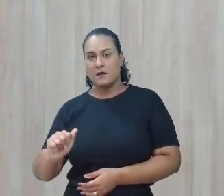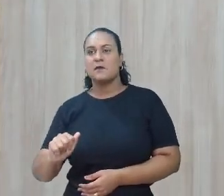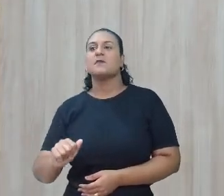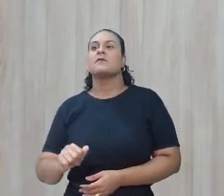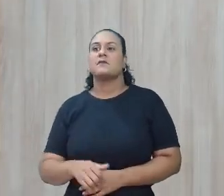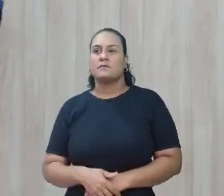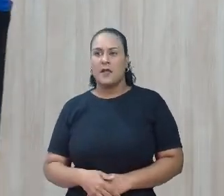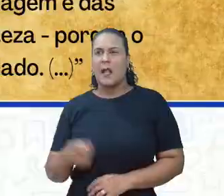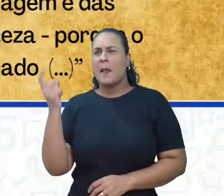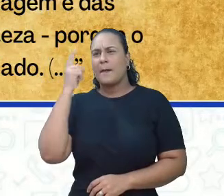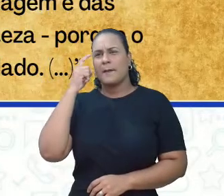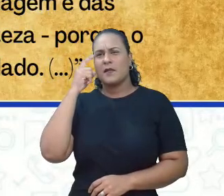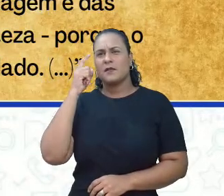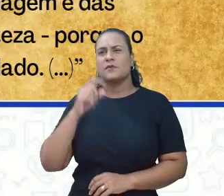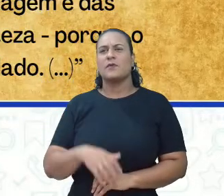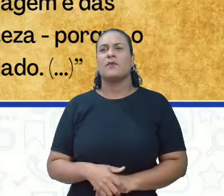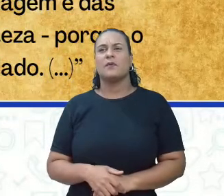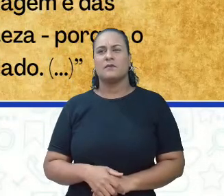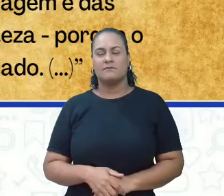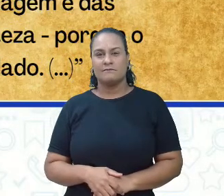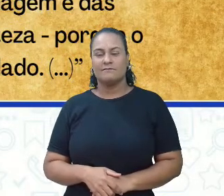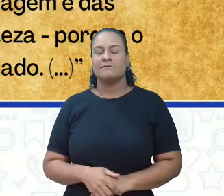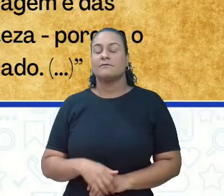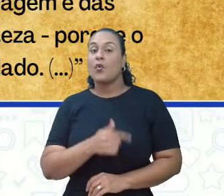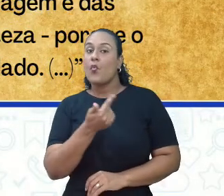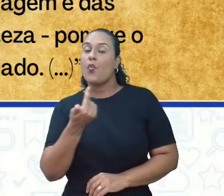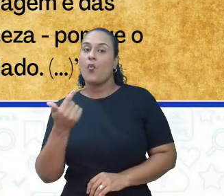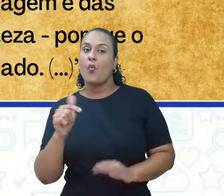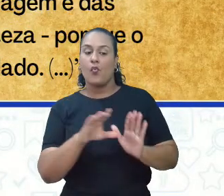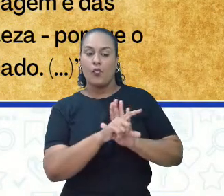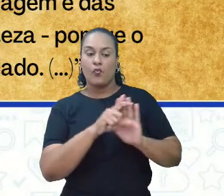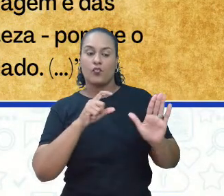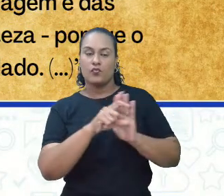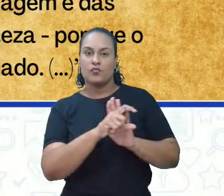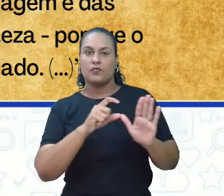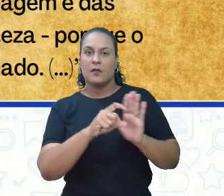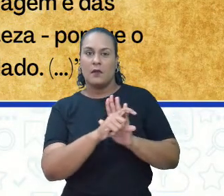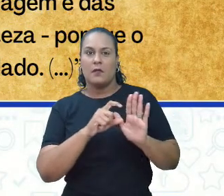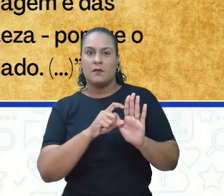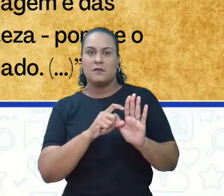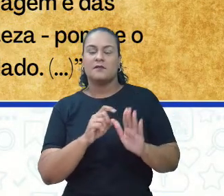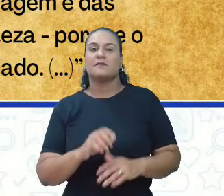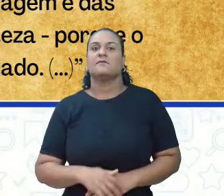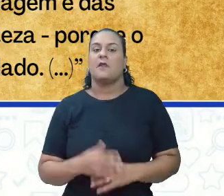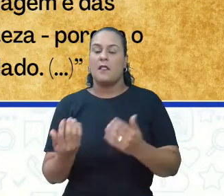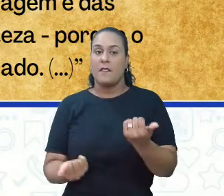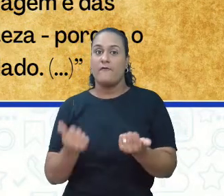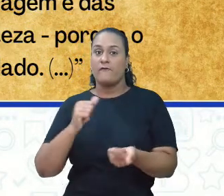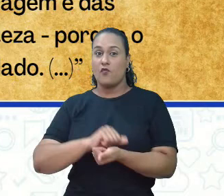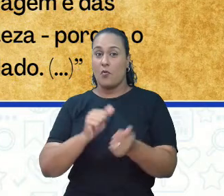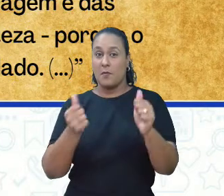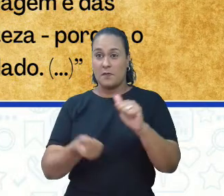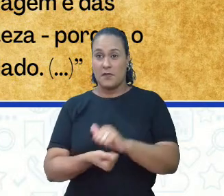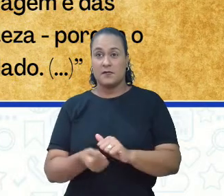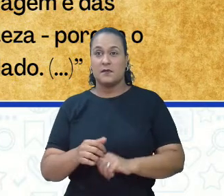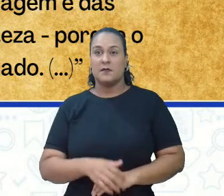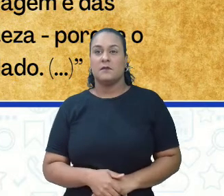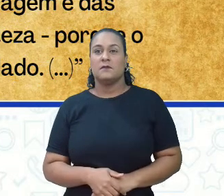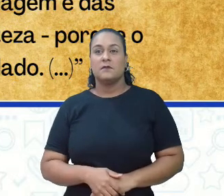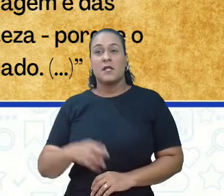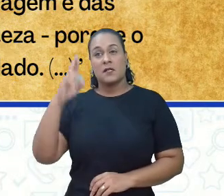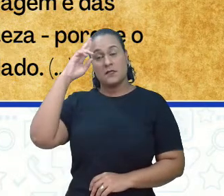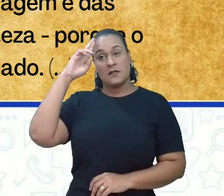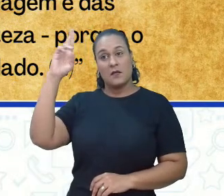ela pensa nisso. E eu trouxe um outro trecho, e aí a versão do e-mail. Então, ó.